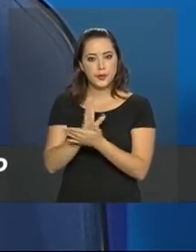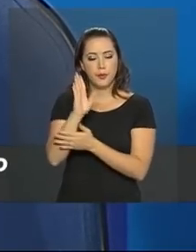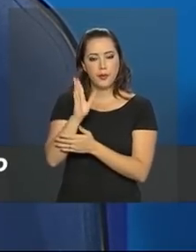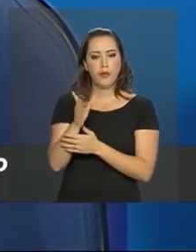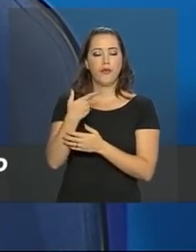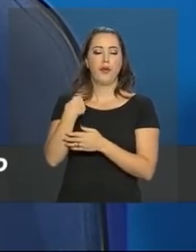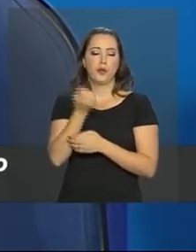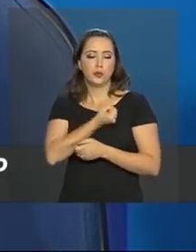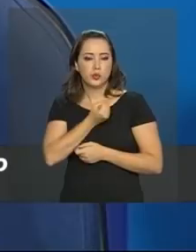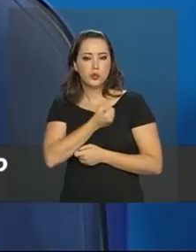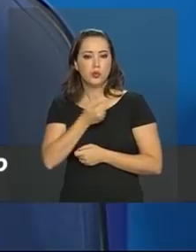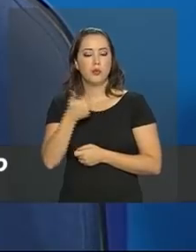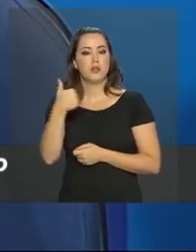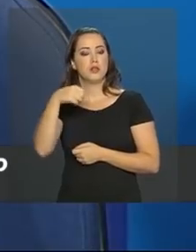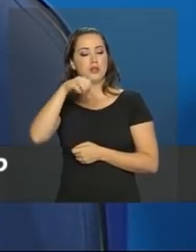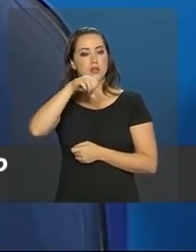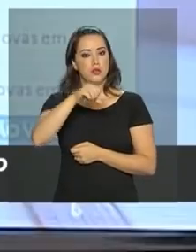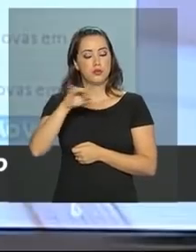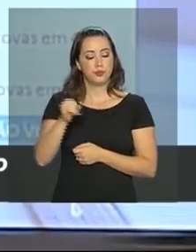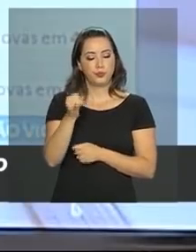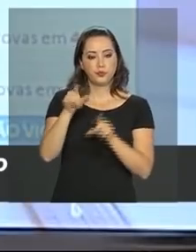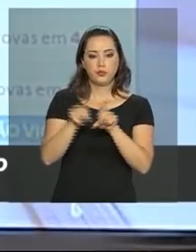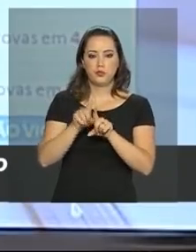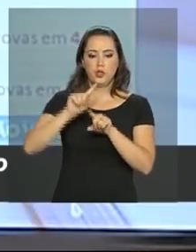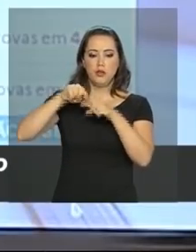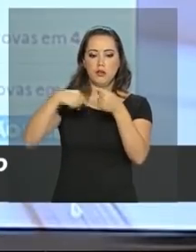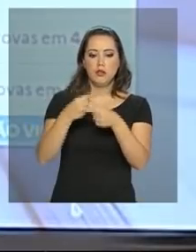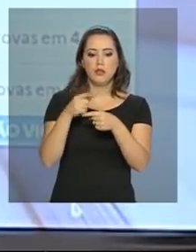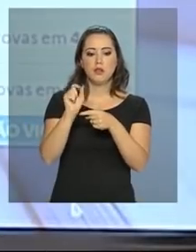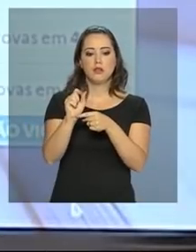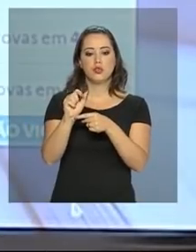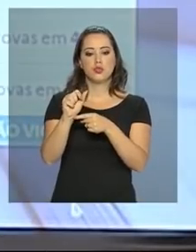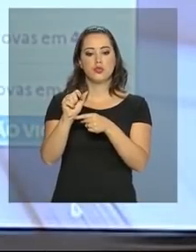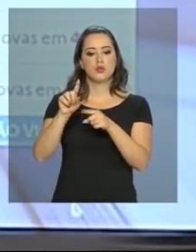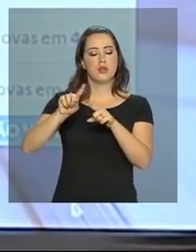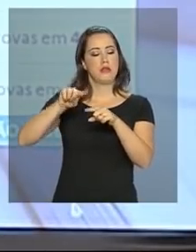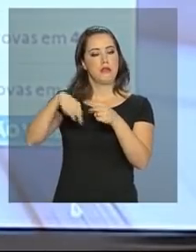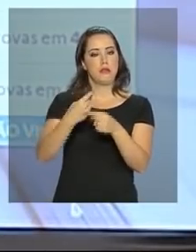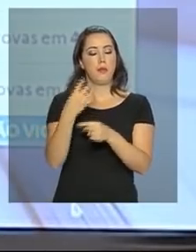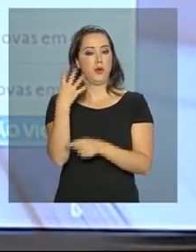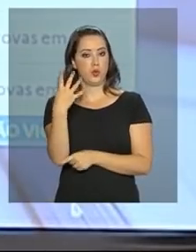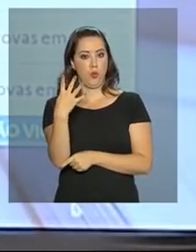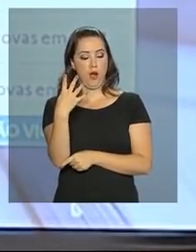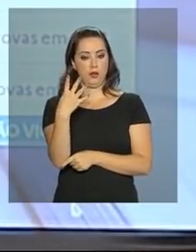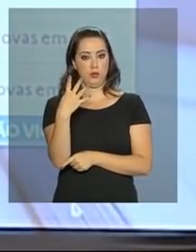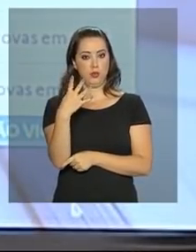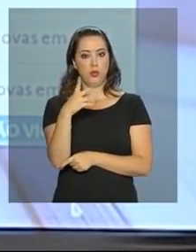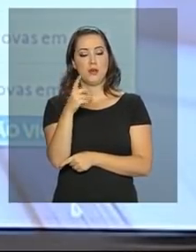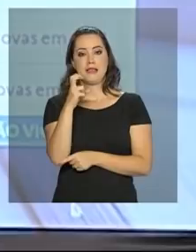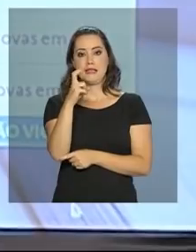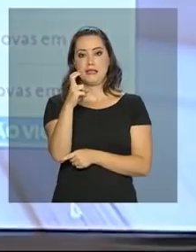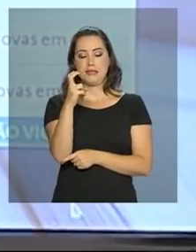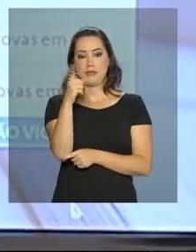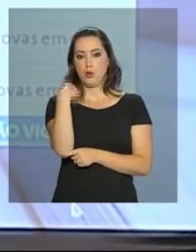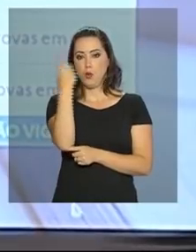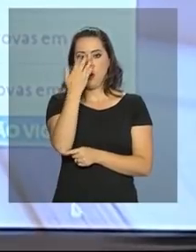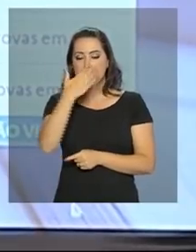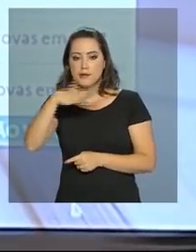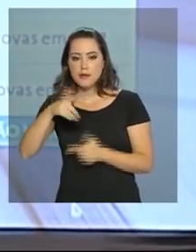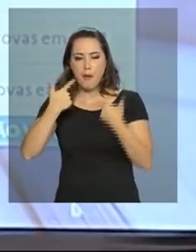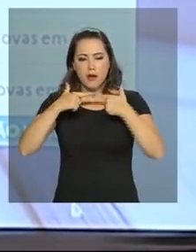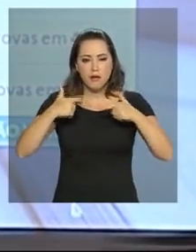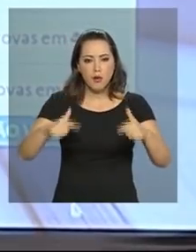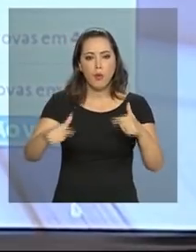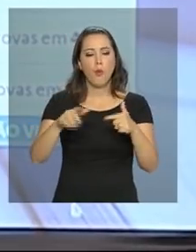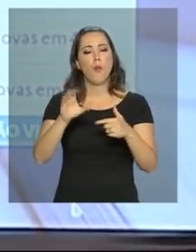bom no dia 4 nós teremos as provas com duração de cinco horas e meia com a área de linguagens códigos